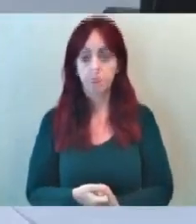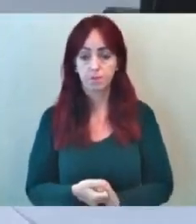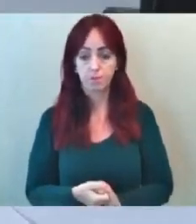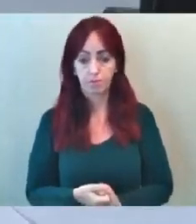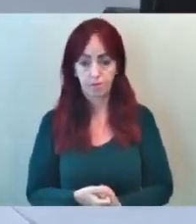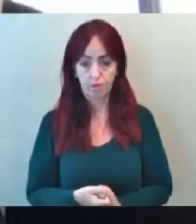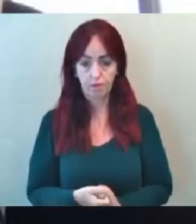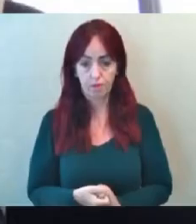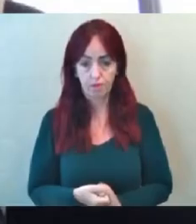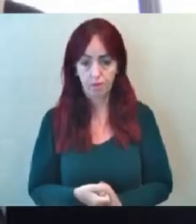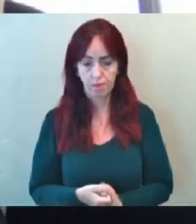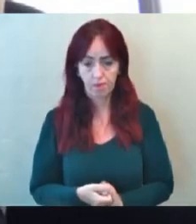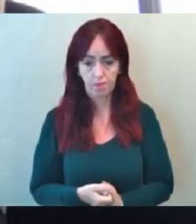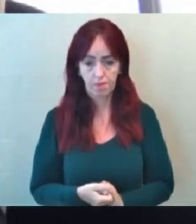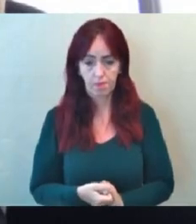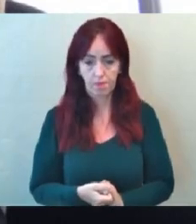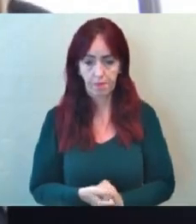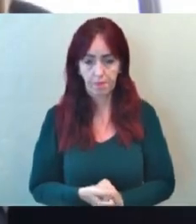Como é que é? Não entendi.